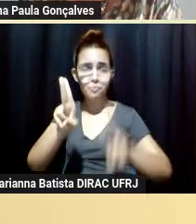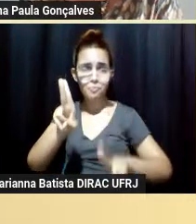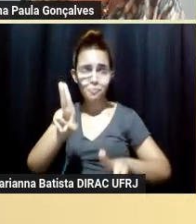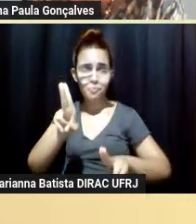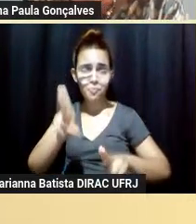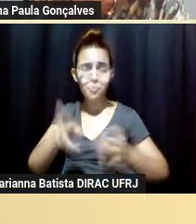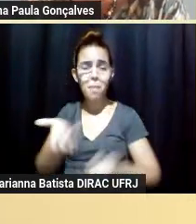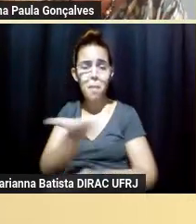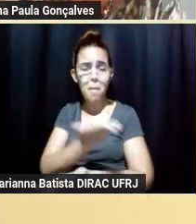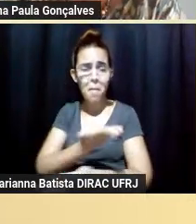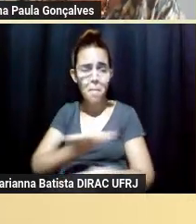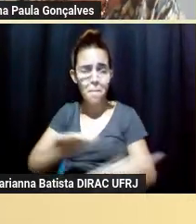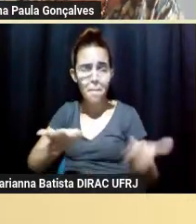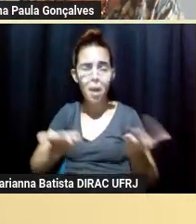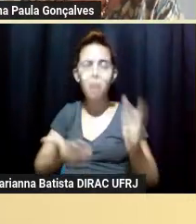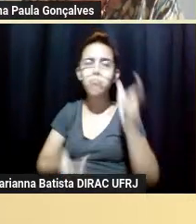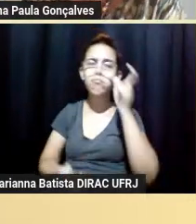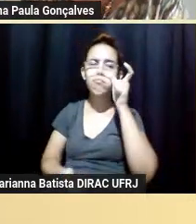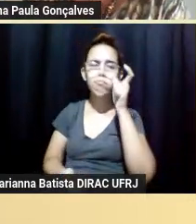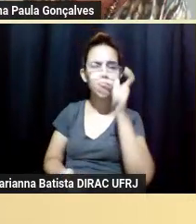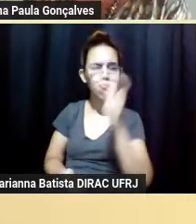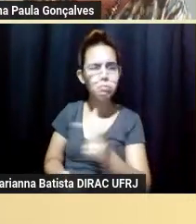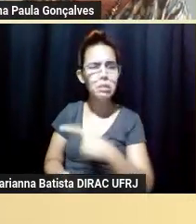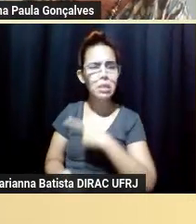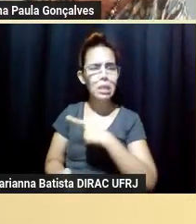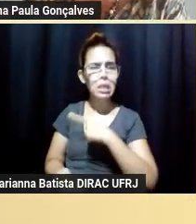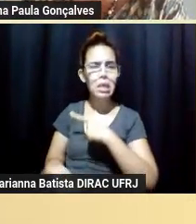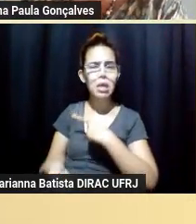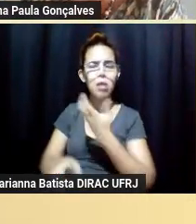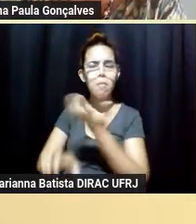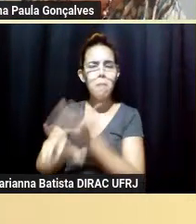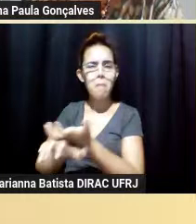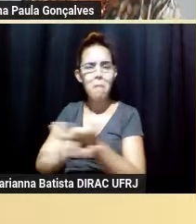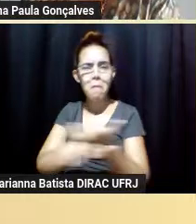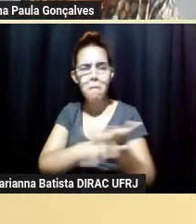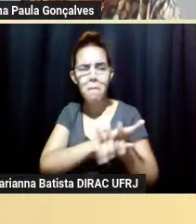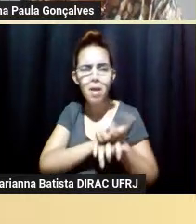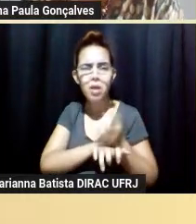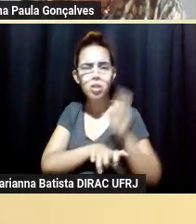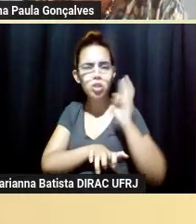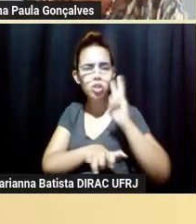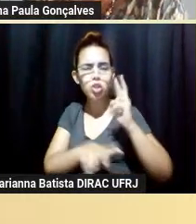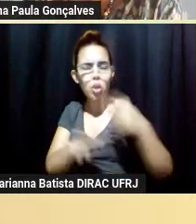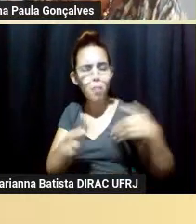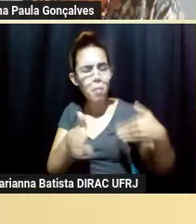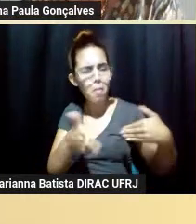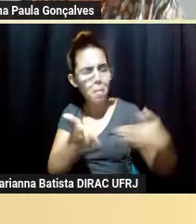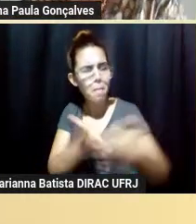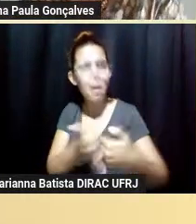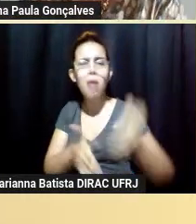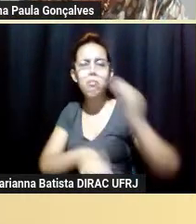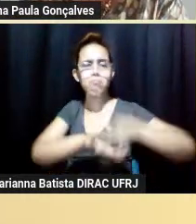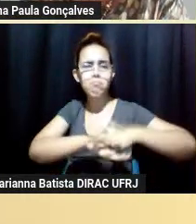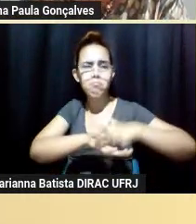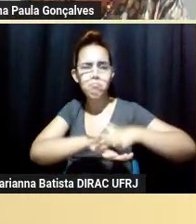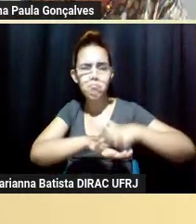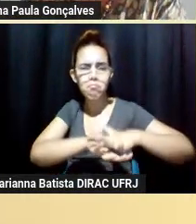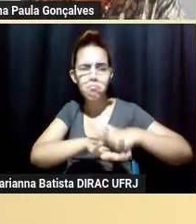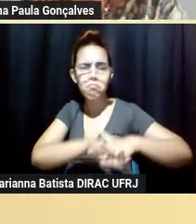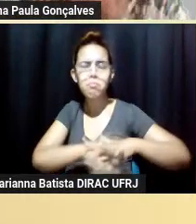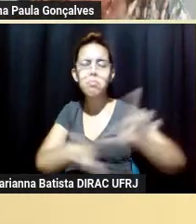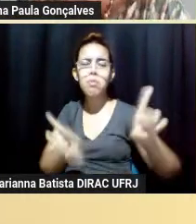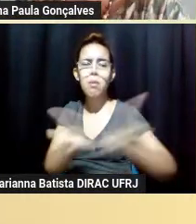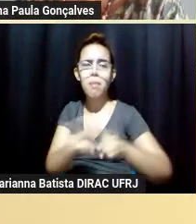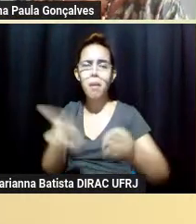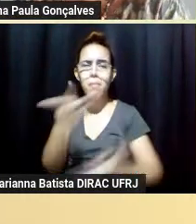muito interessante algumas disciplinas relacionadas à história da matemática, à sociologia da matemática, e como que isso estava